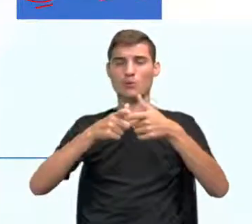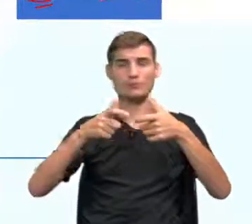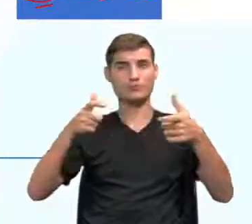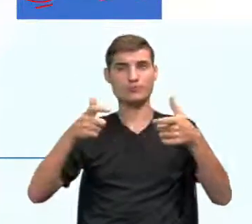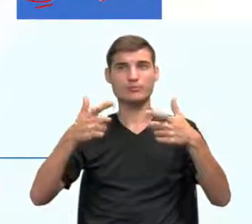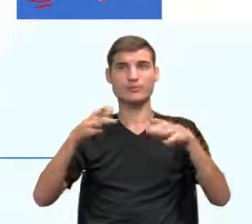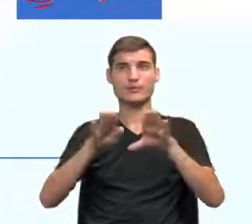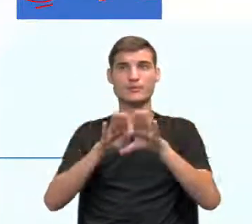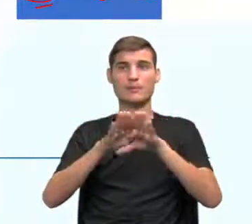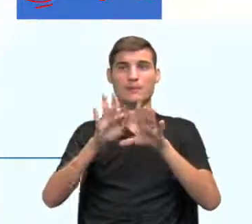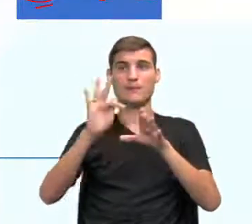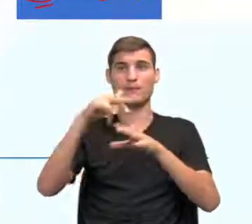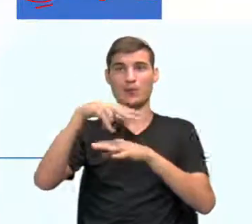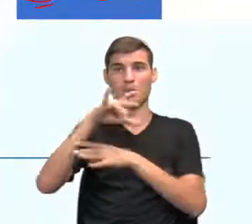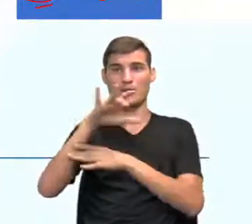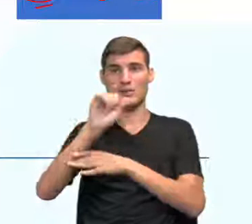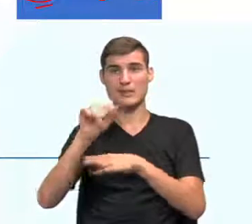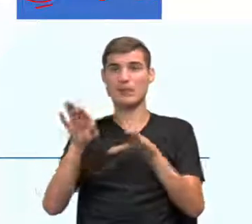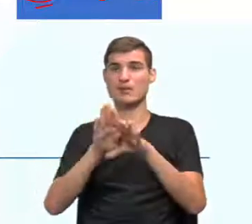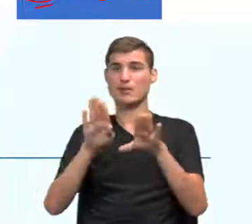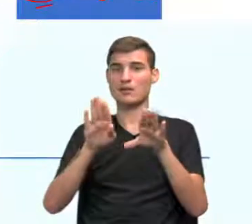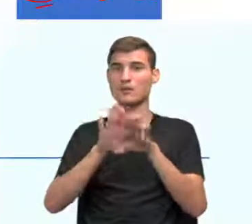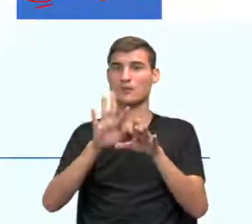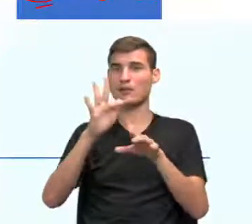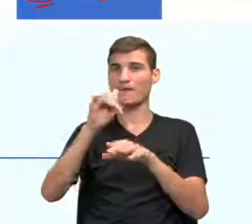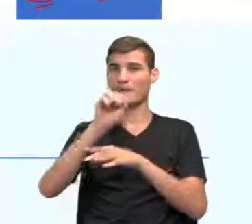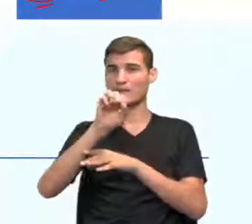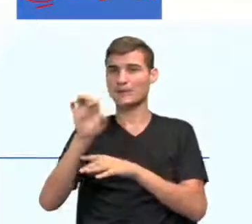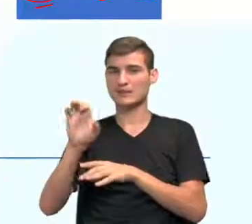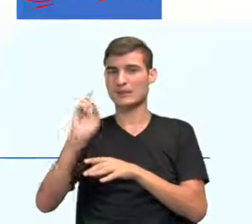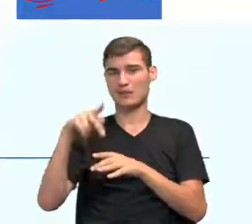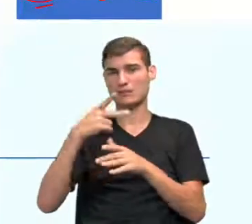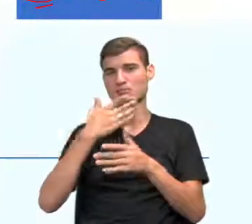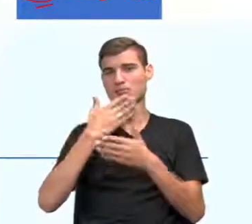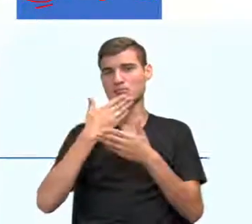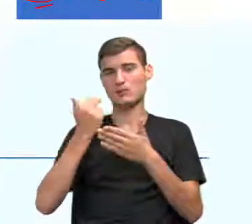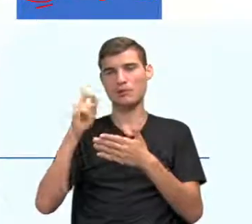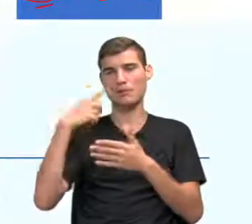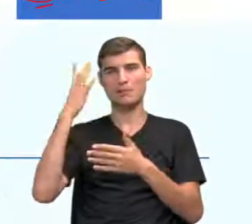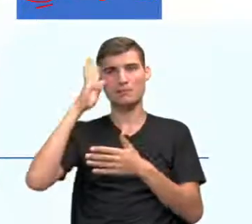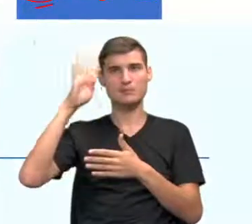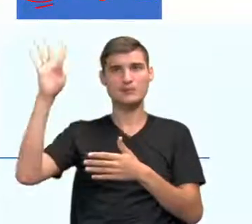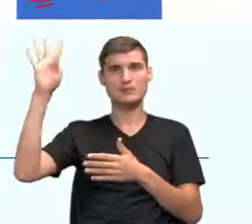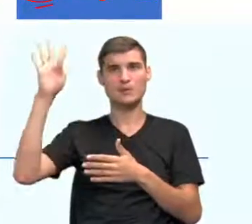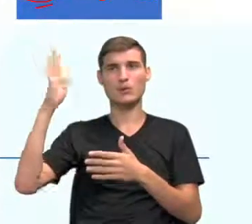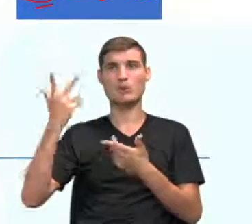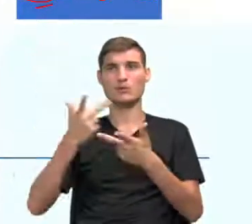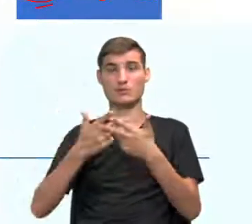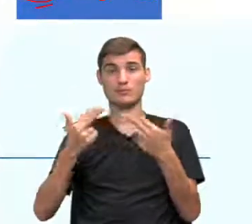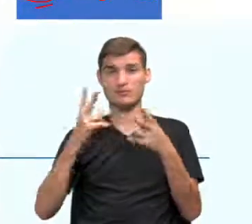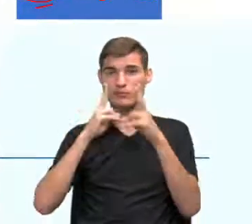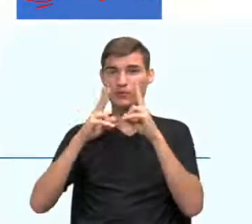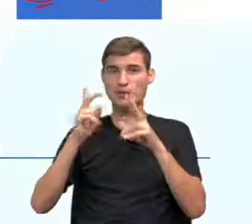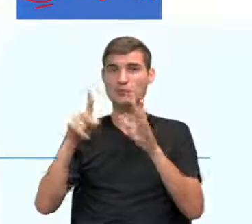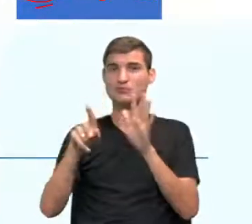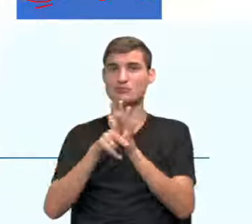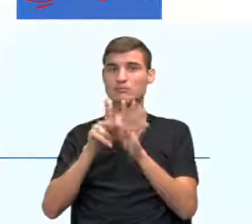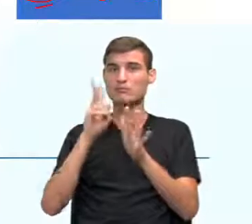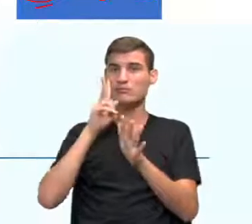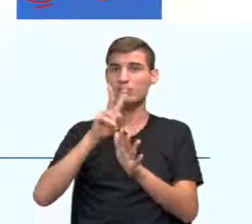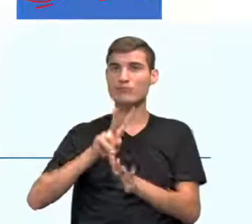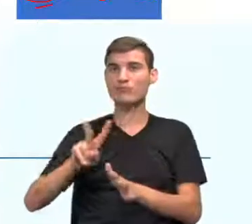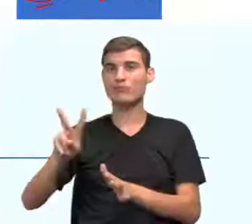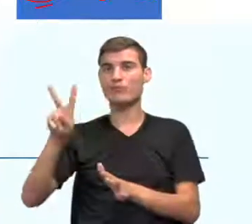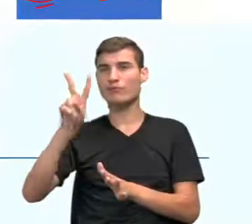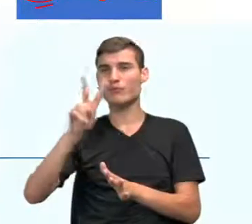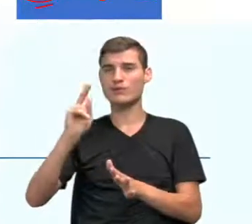a frequência e a fase. Então, o processo de modulação, ele visa